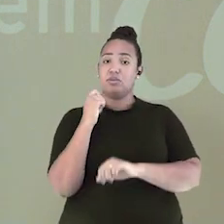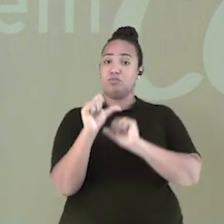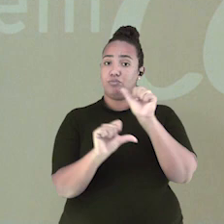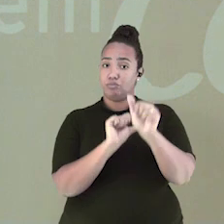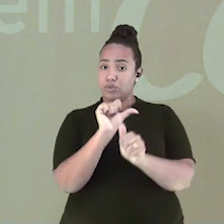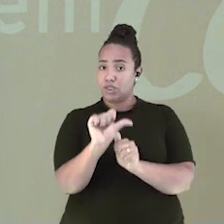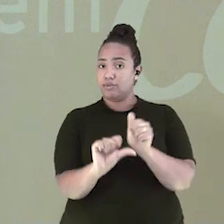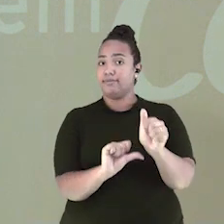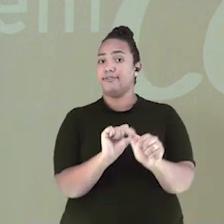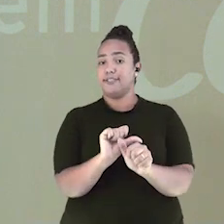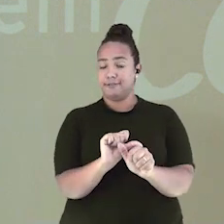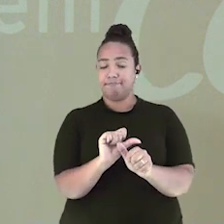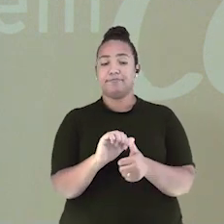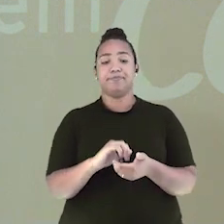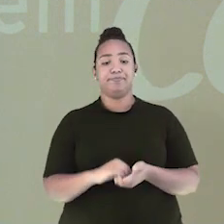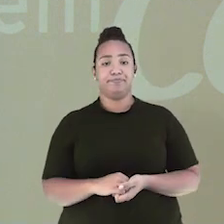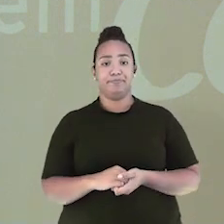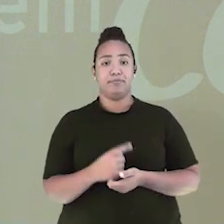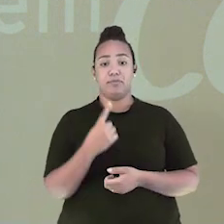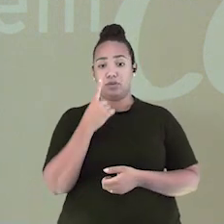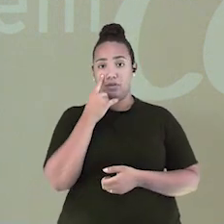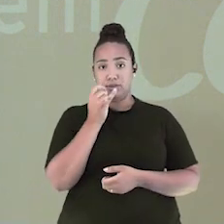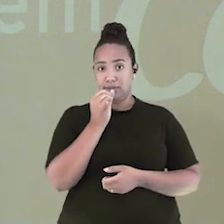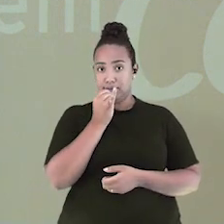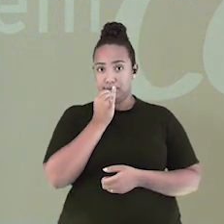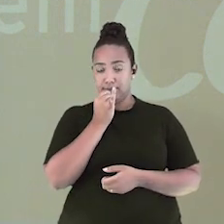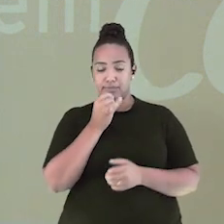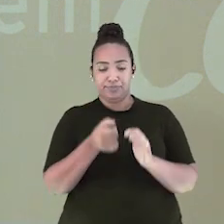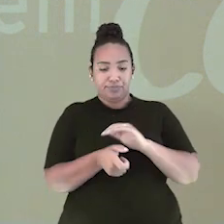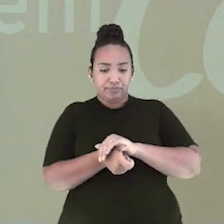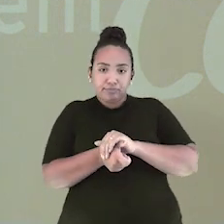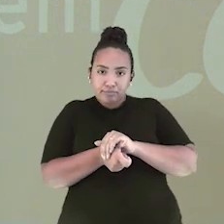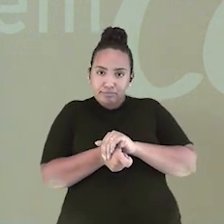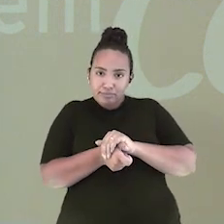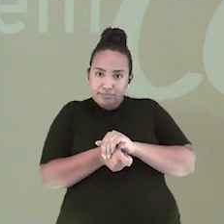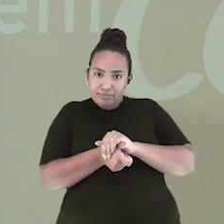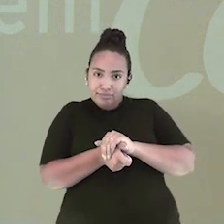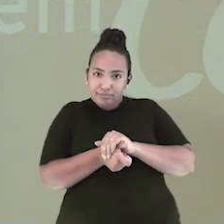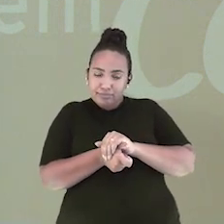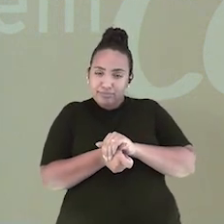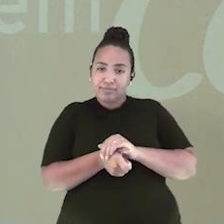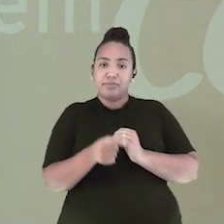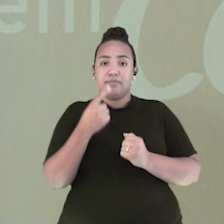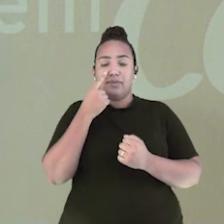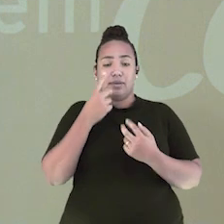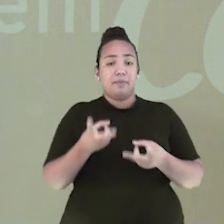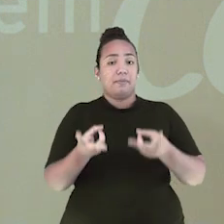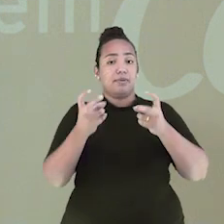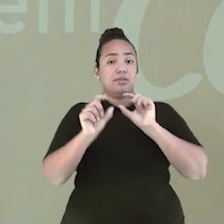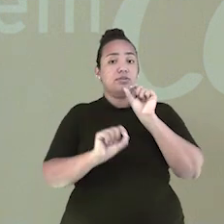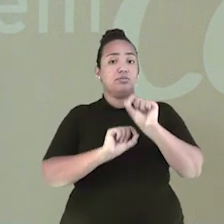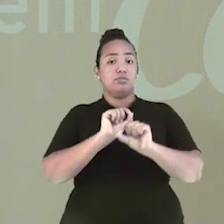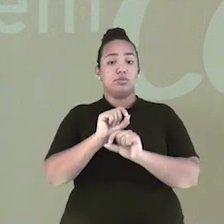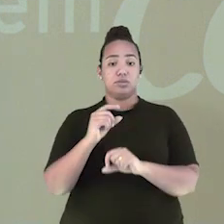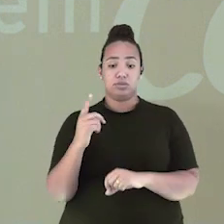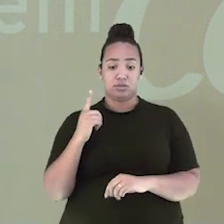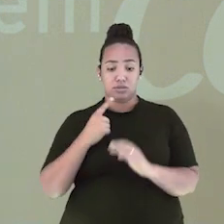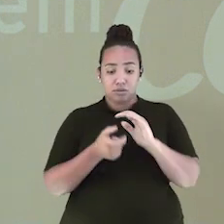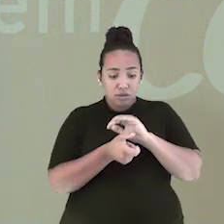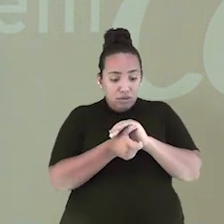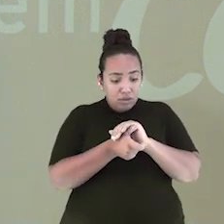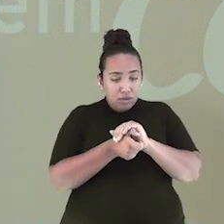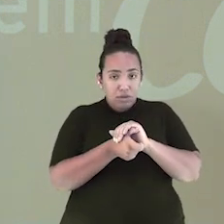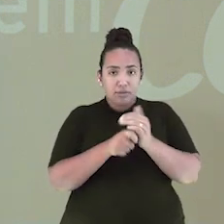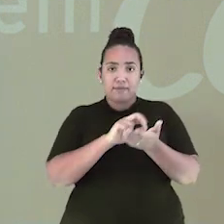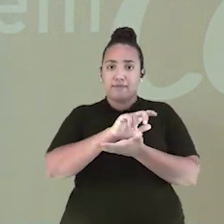gerações seguintes. Um exemplo são as tartarugas. Darwin observou que existem diferentes tipos de tartarugas,